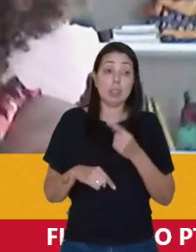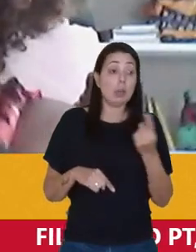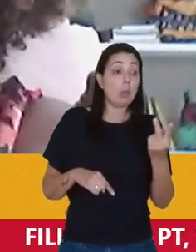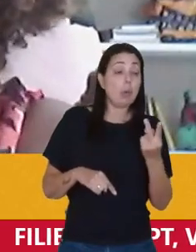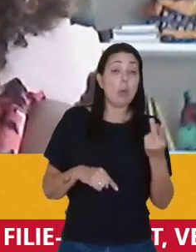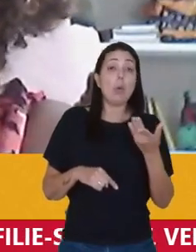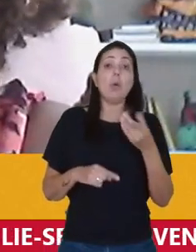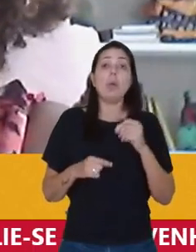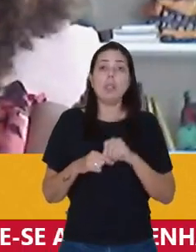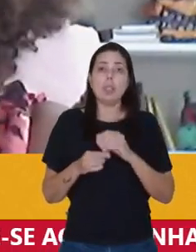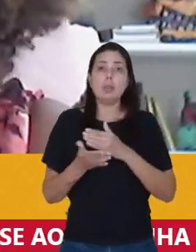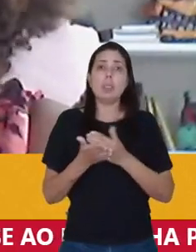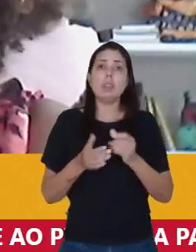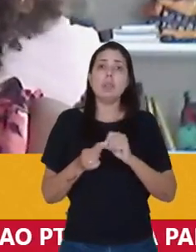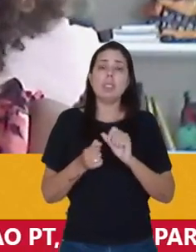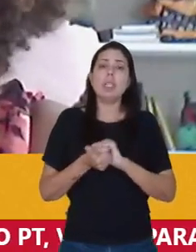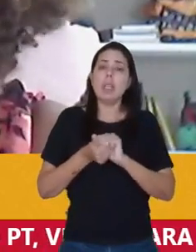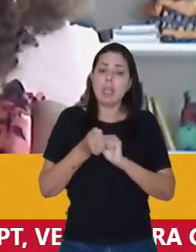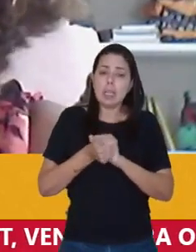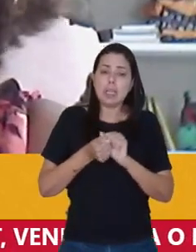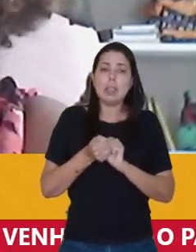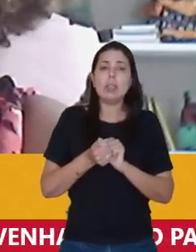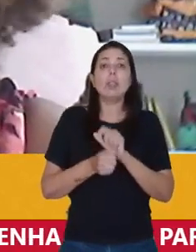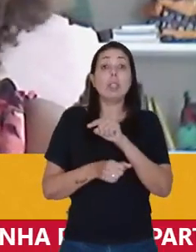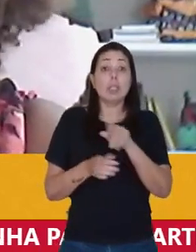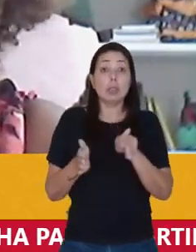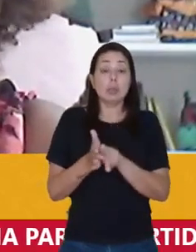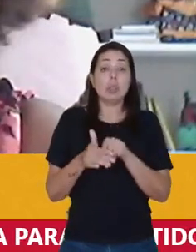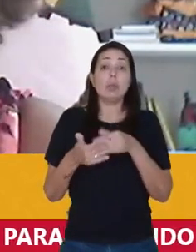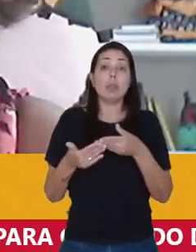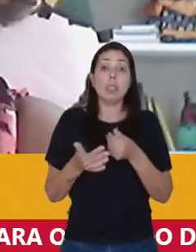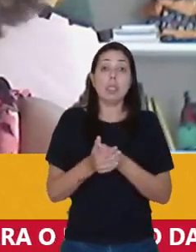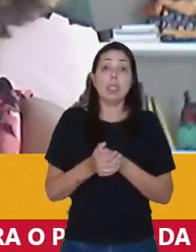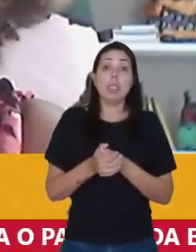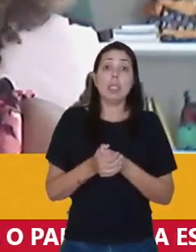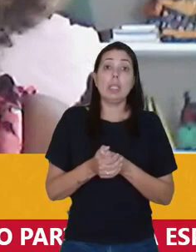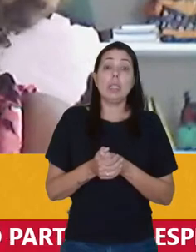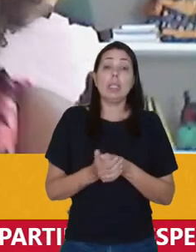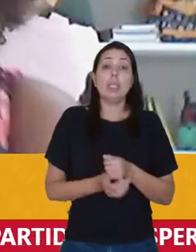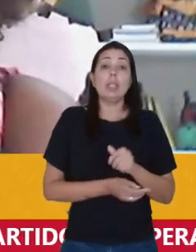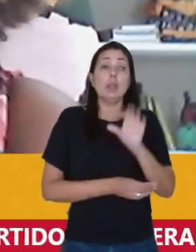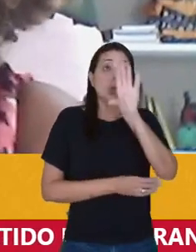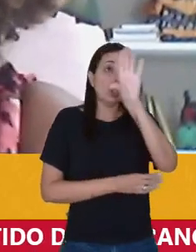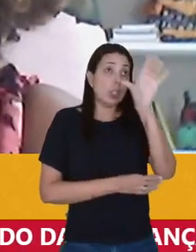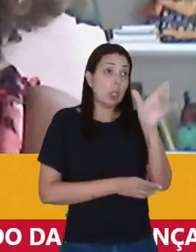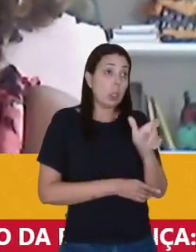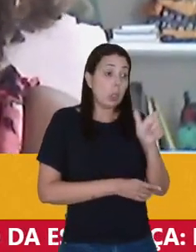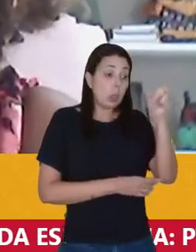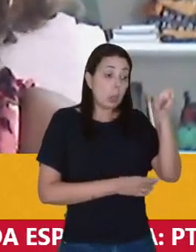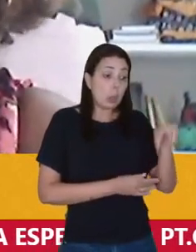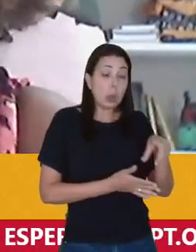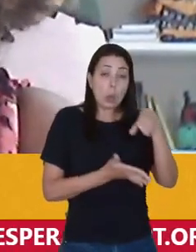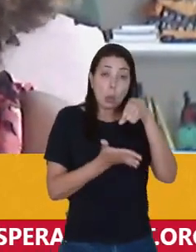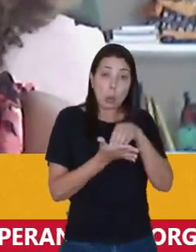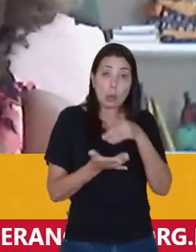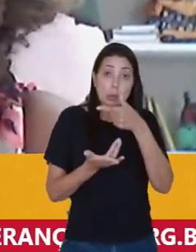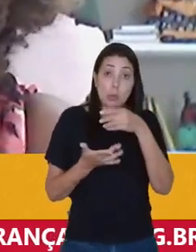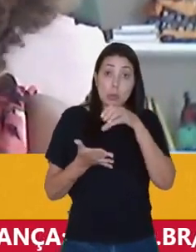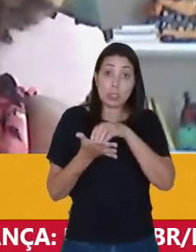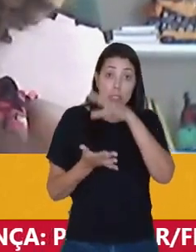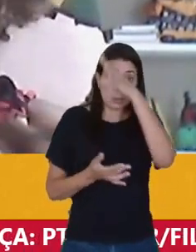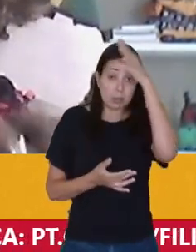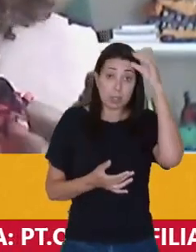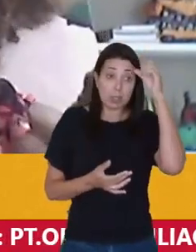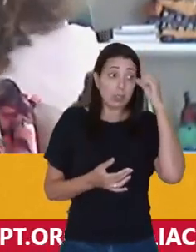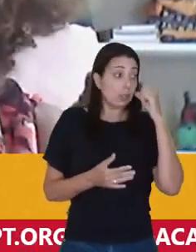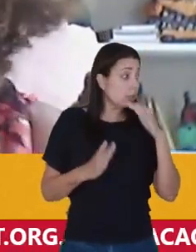outras. Desde fazer sabão, as mulheres do quilombo de Barranco de São Benedito, no centro de Manaus, Renato,